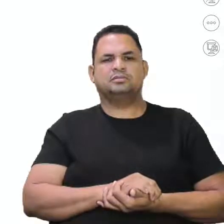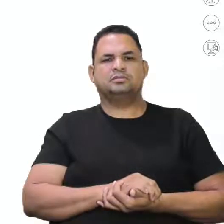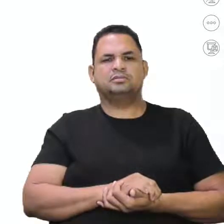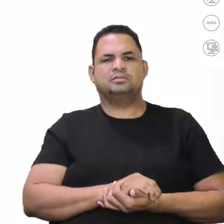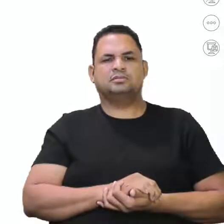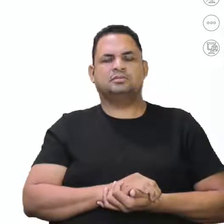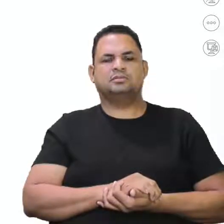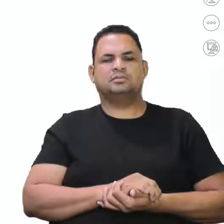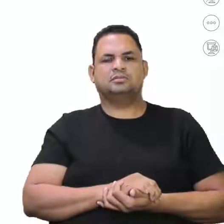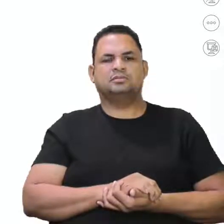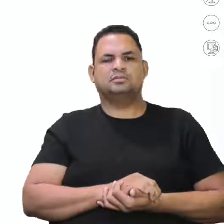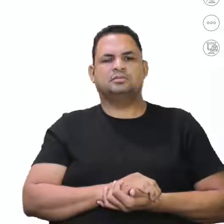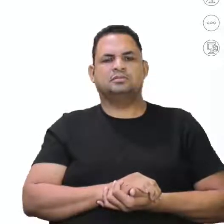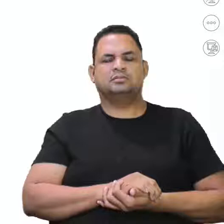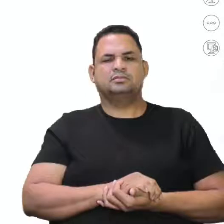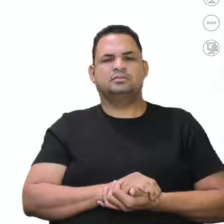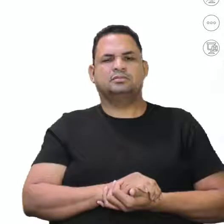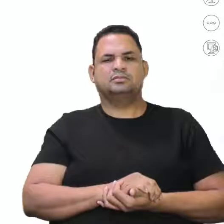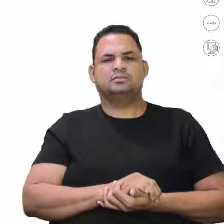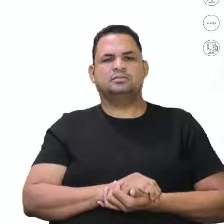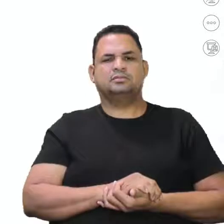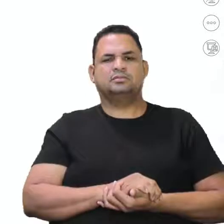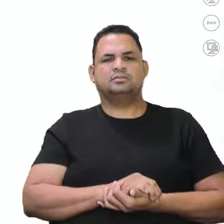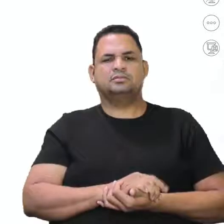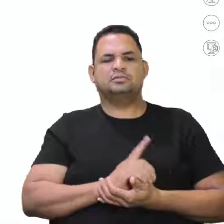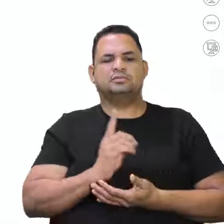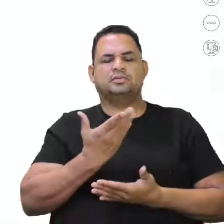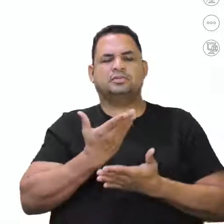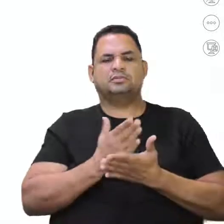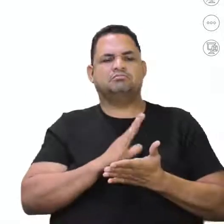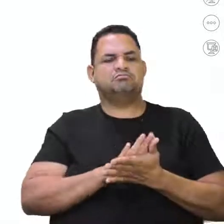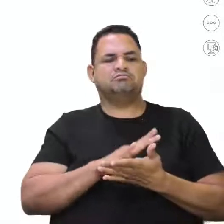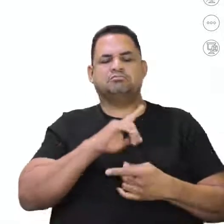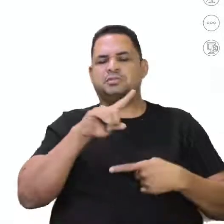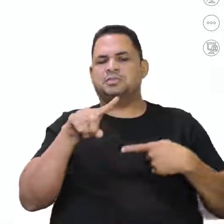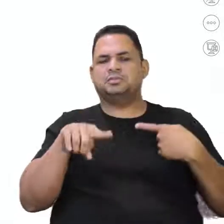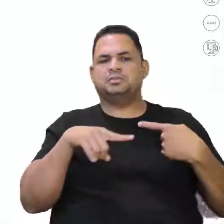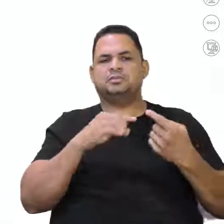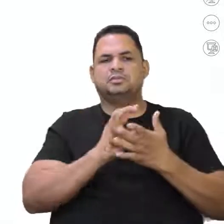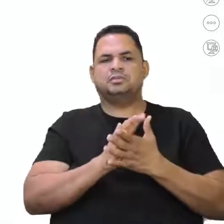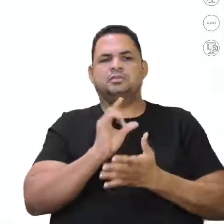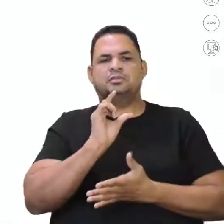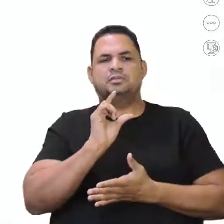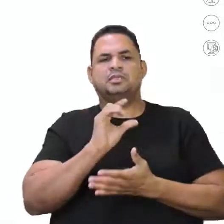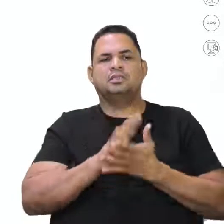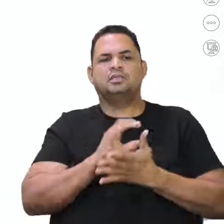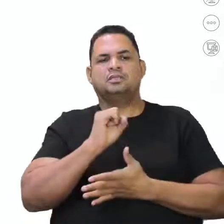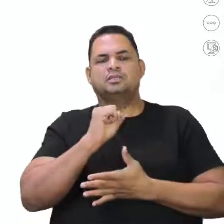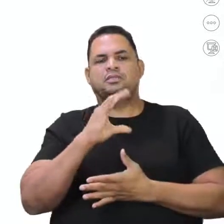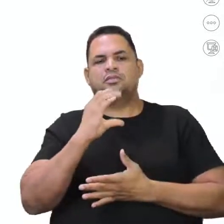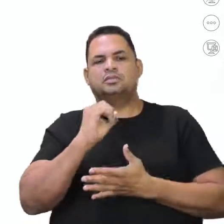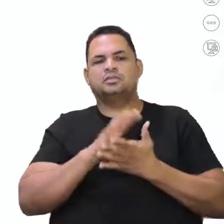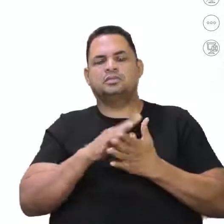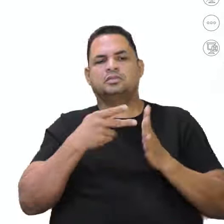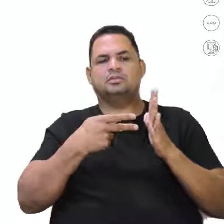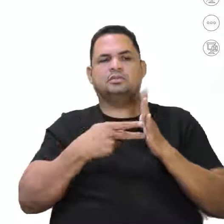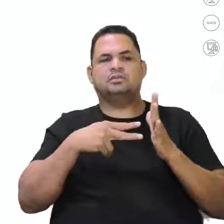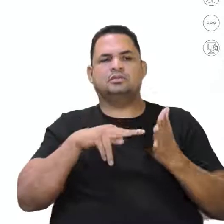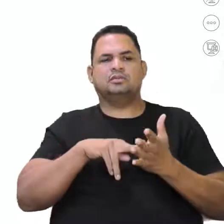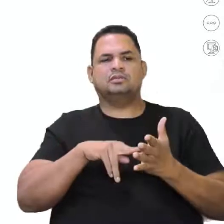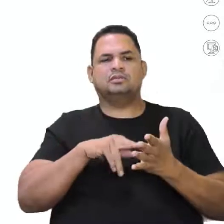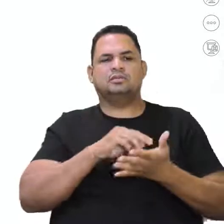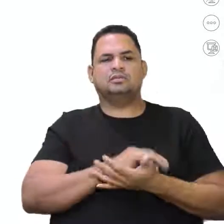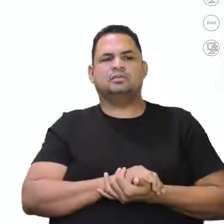be crazy is switched off. Não vou traduzir tudo porque não é o foco aqui, mas a palavra so, aqui ela significa o